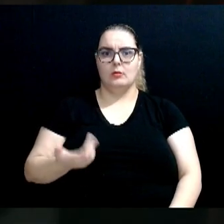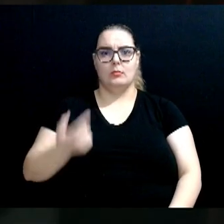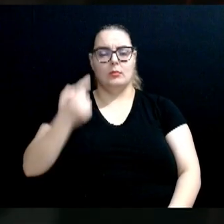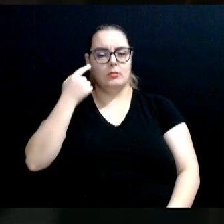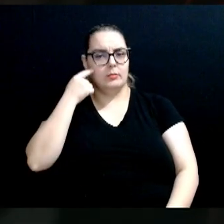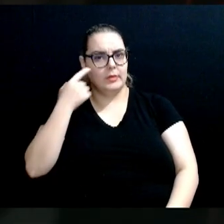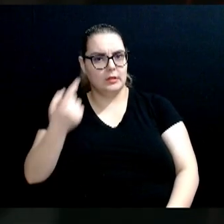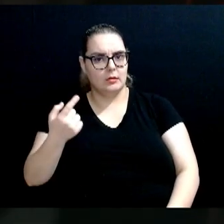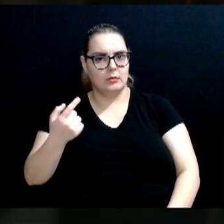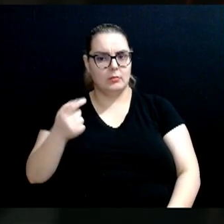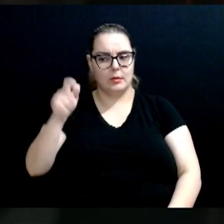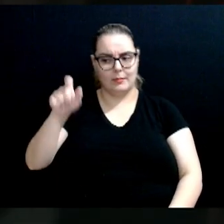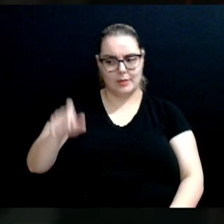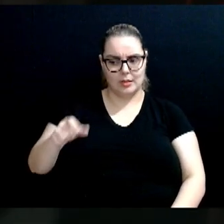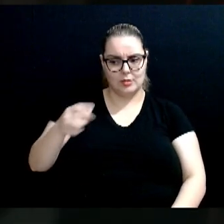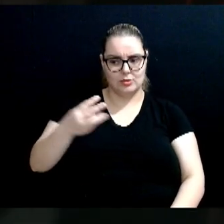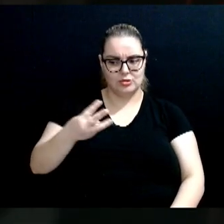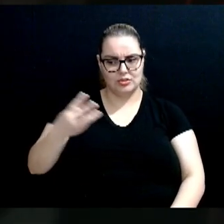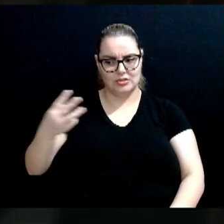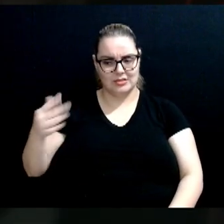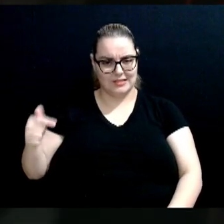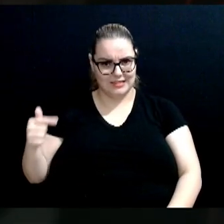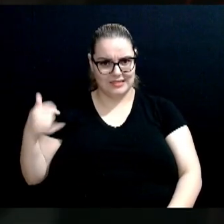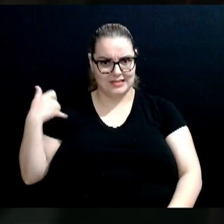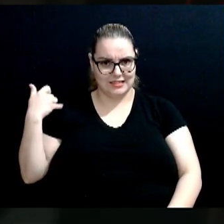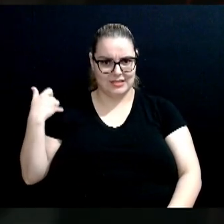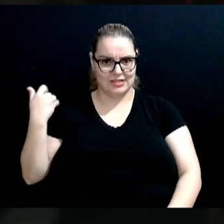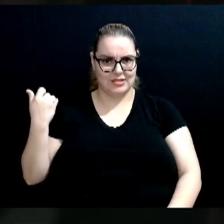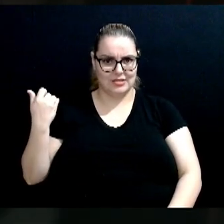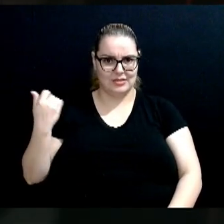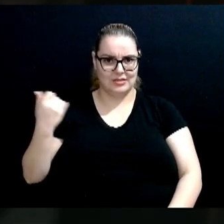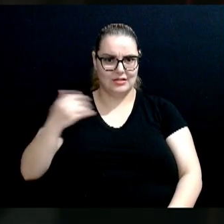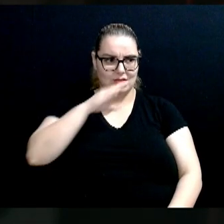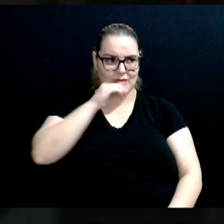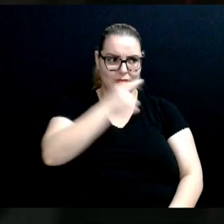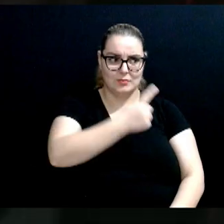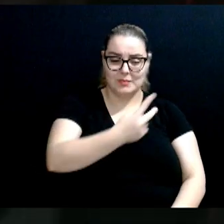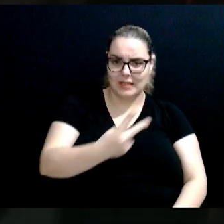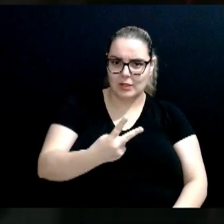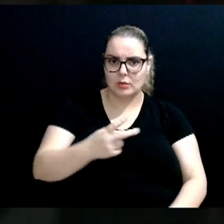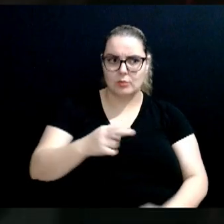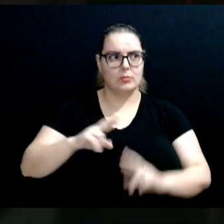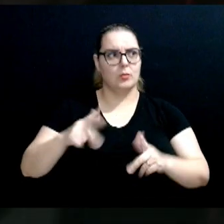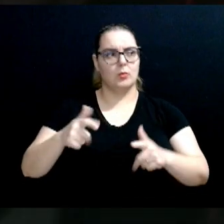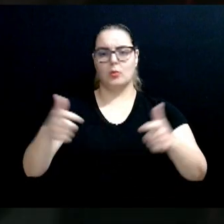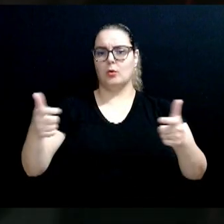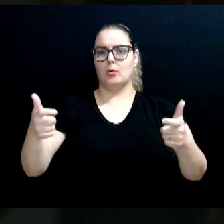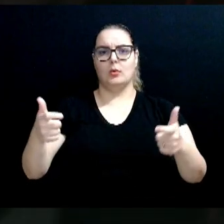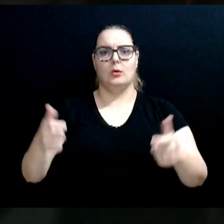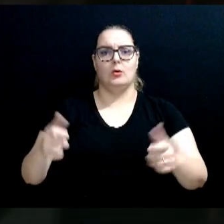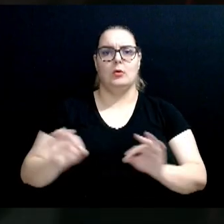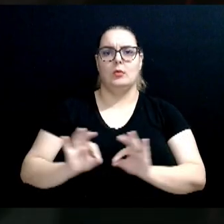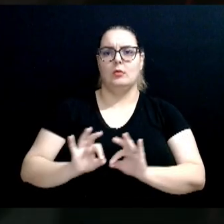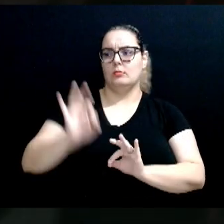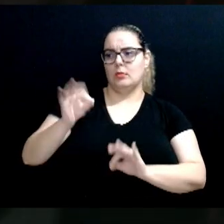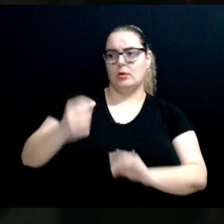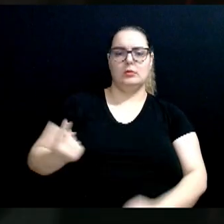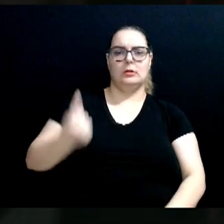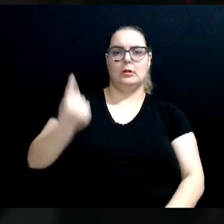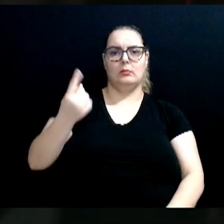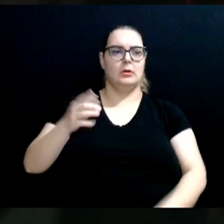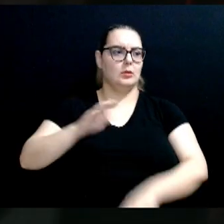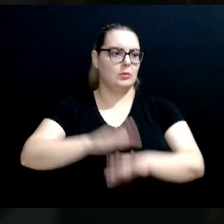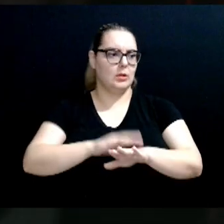de 12 anos, gente, é uma diferença muito grande, né? Então, tanto o tamanho, quanto as atitudes, quanto...